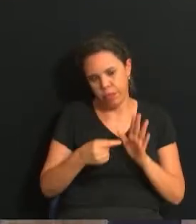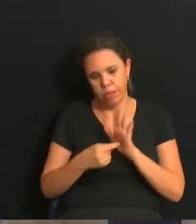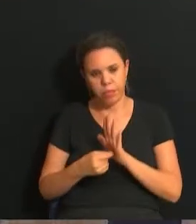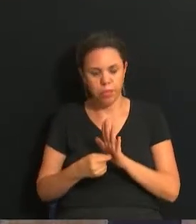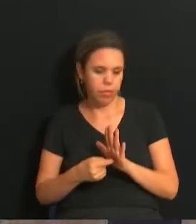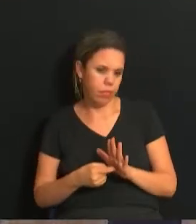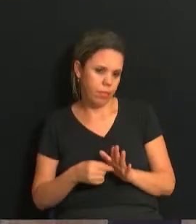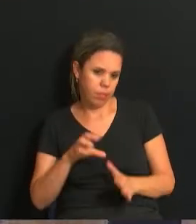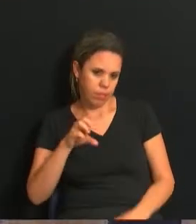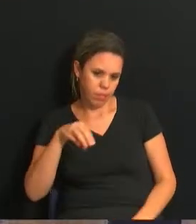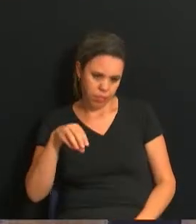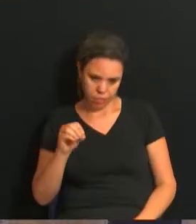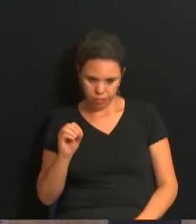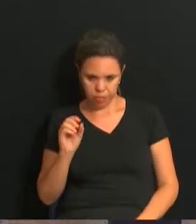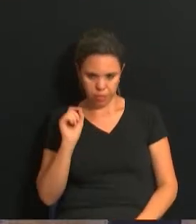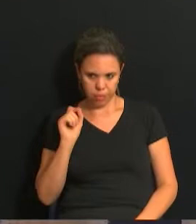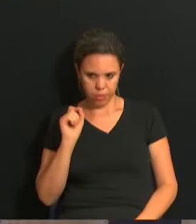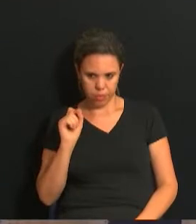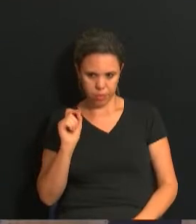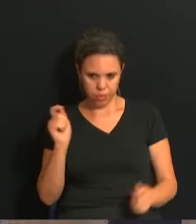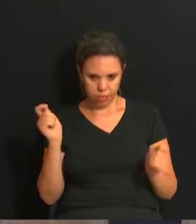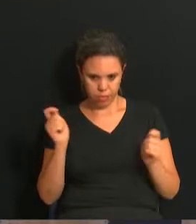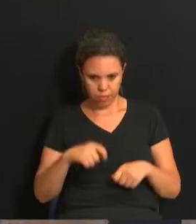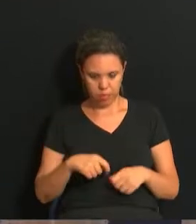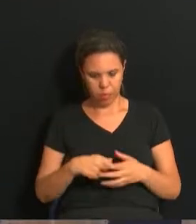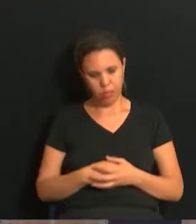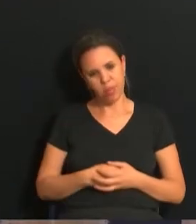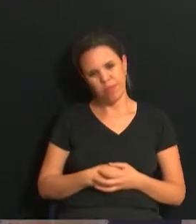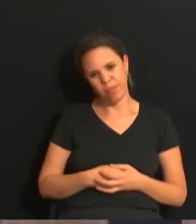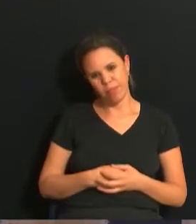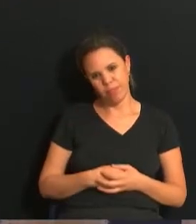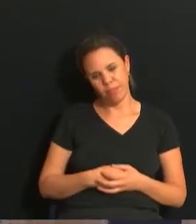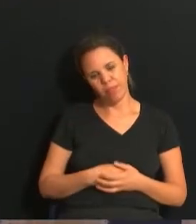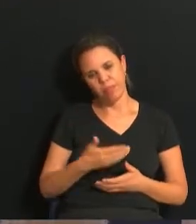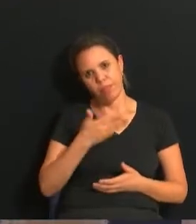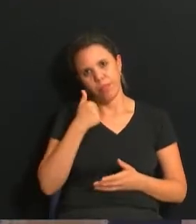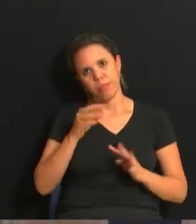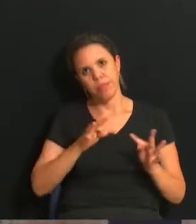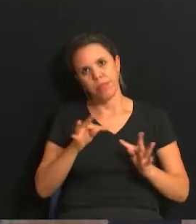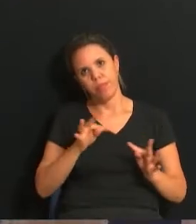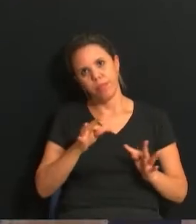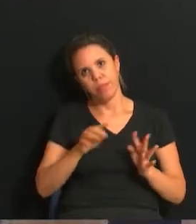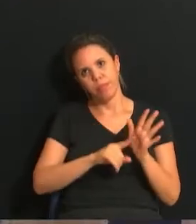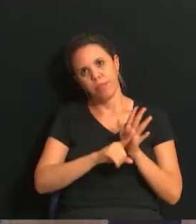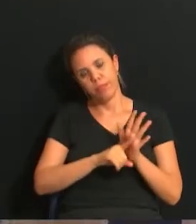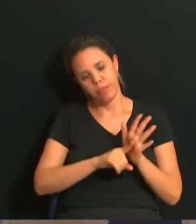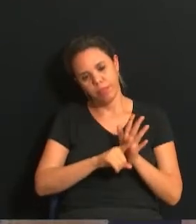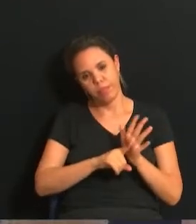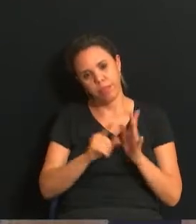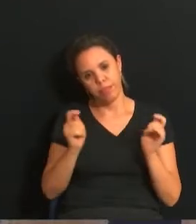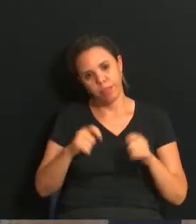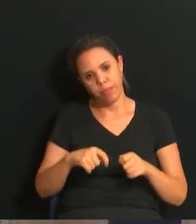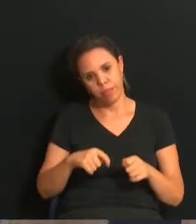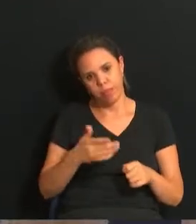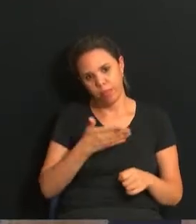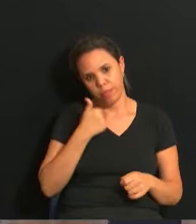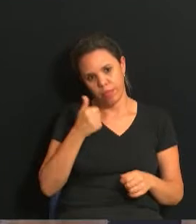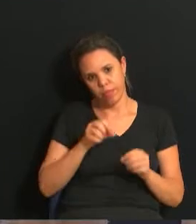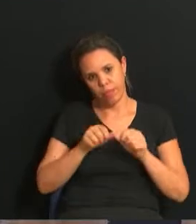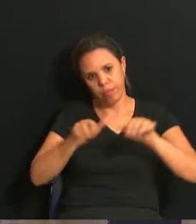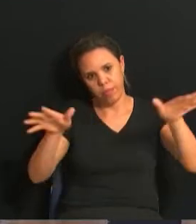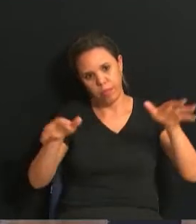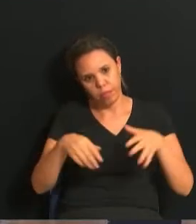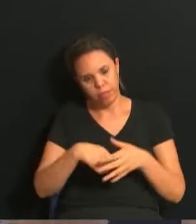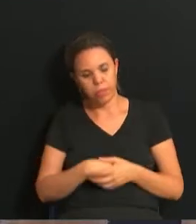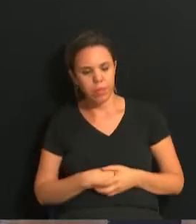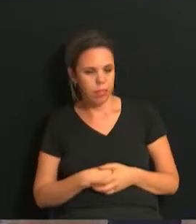no SEAMO foi de que isso possibilitaria um melhor tratamento dos dados e possibilitaria uma melhor distribuição.